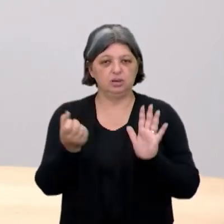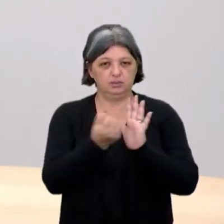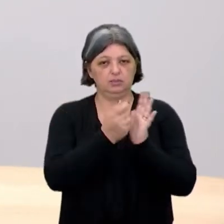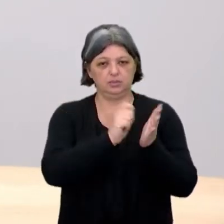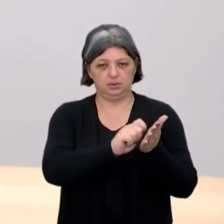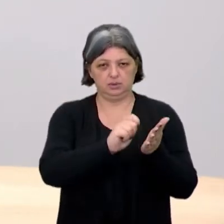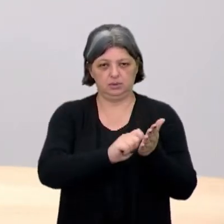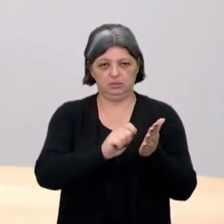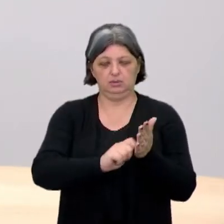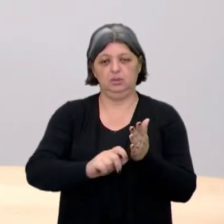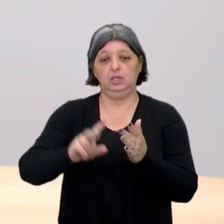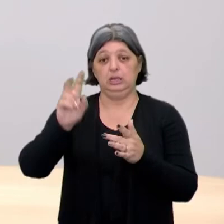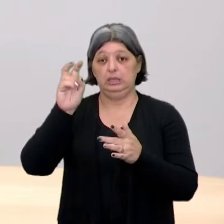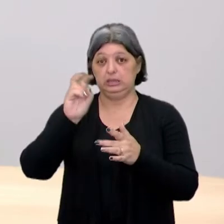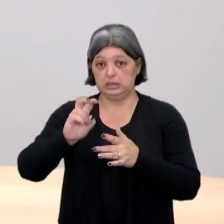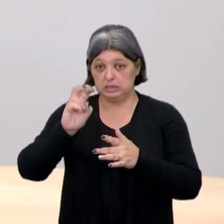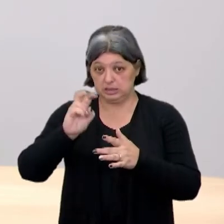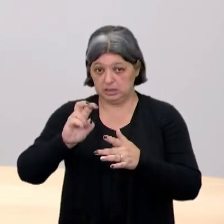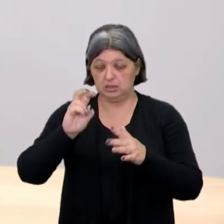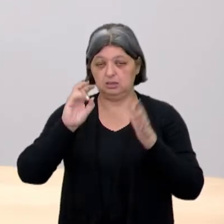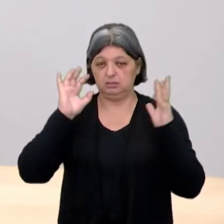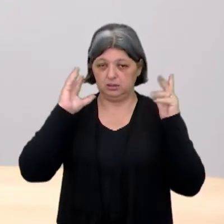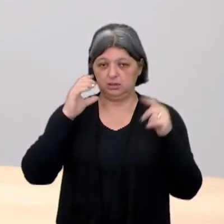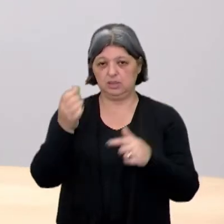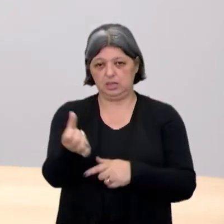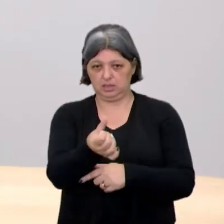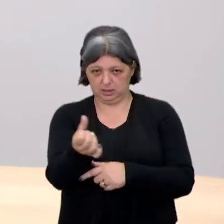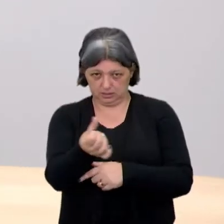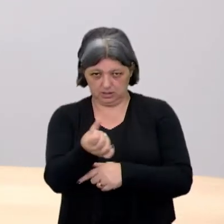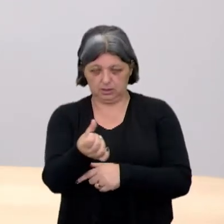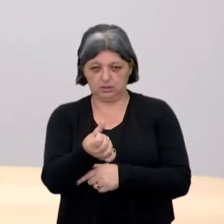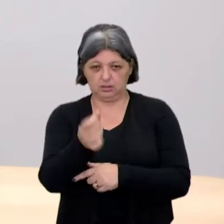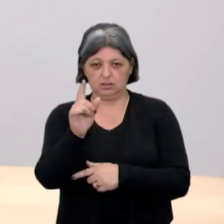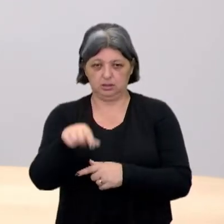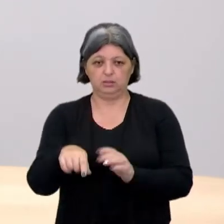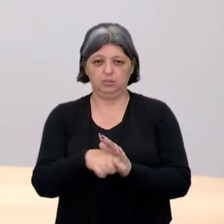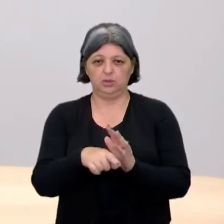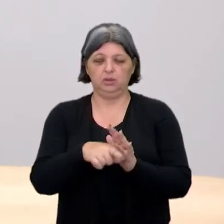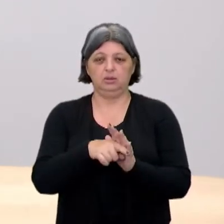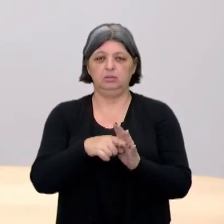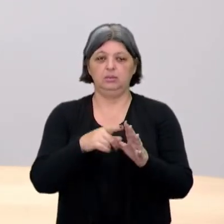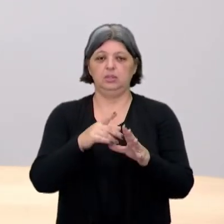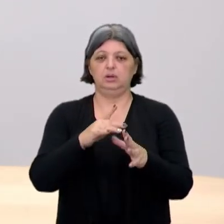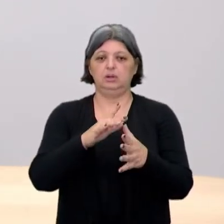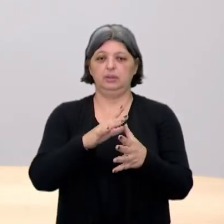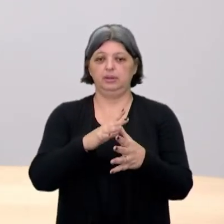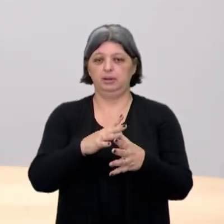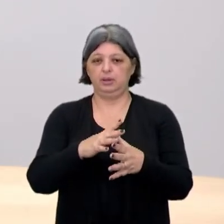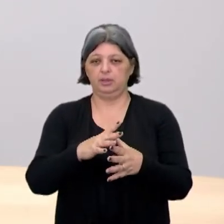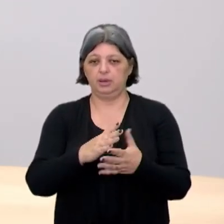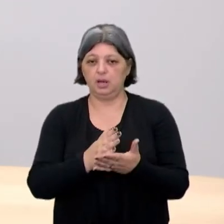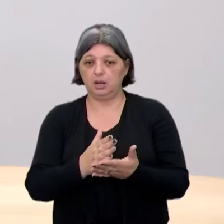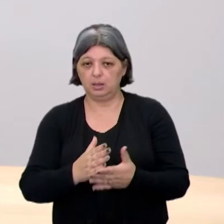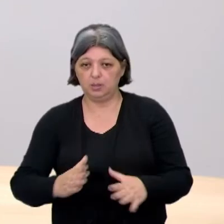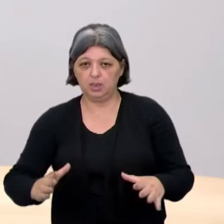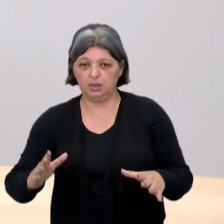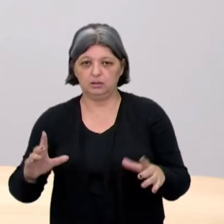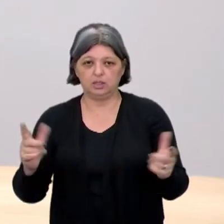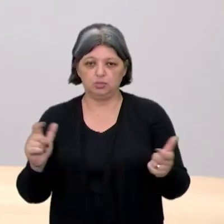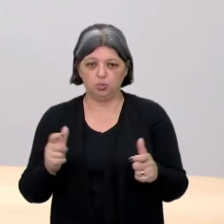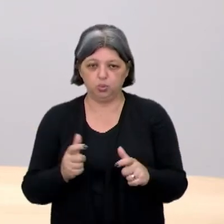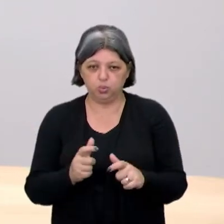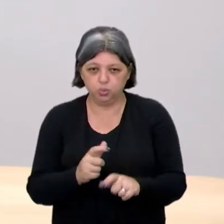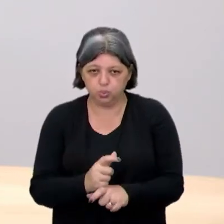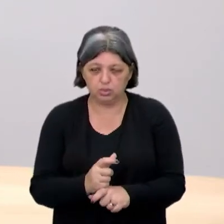extinções no planeta Terra, né? E essa sexta, que seria, entre aspas, a sexta extinção, na verdade seria o